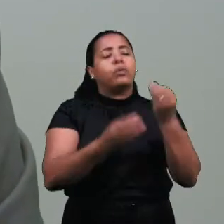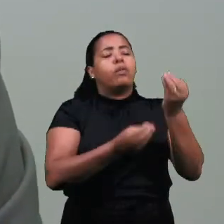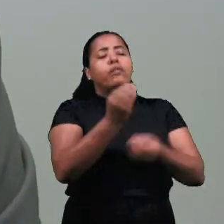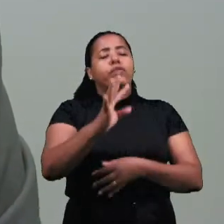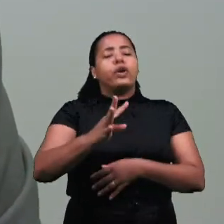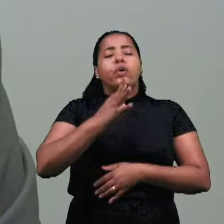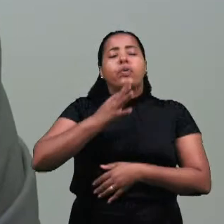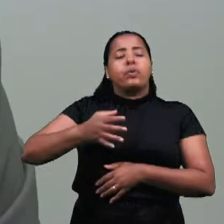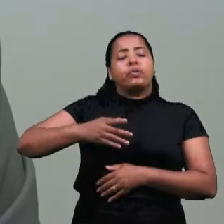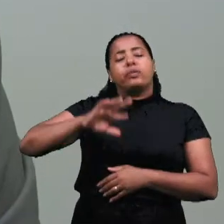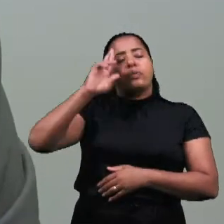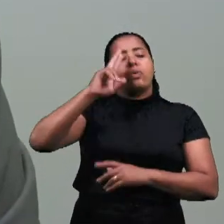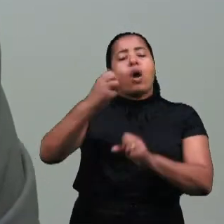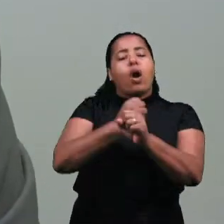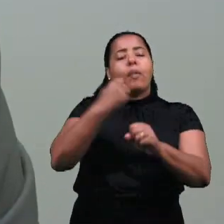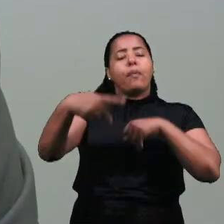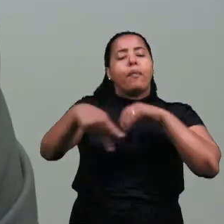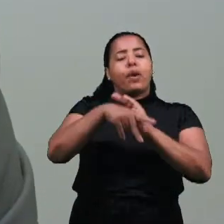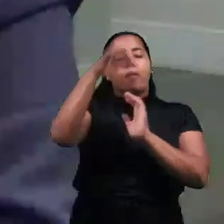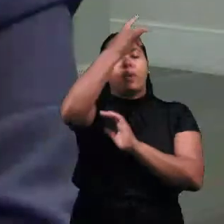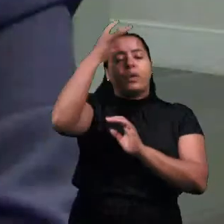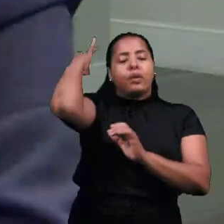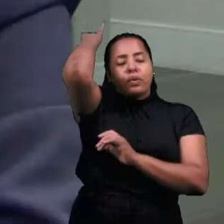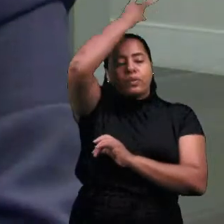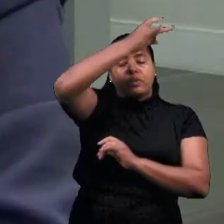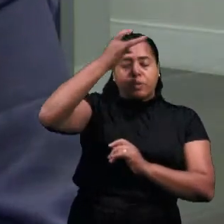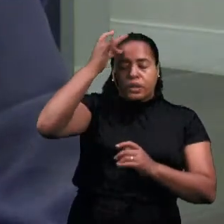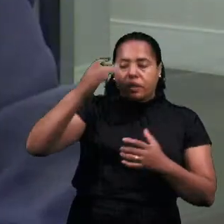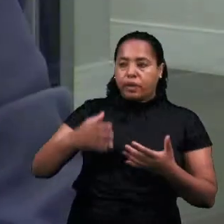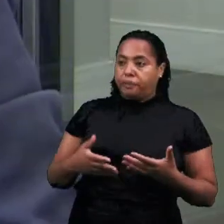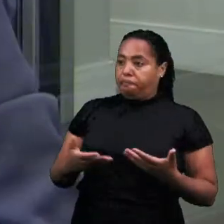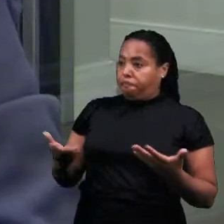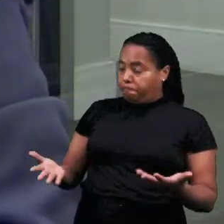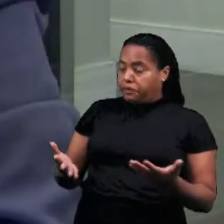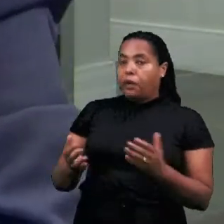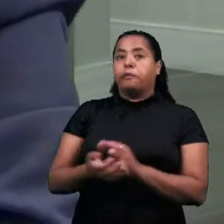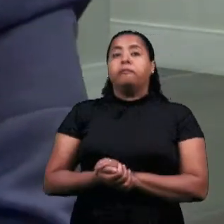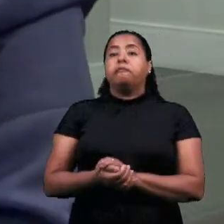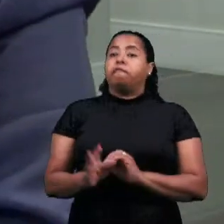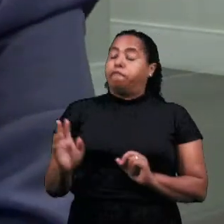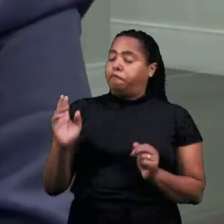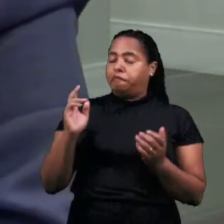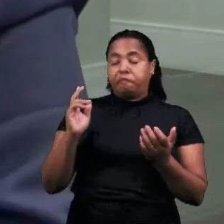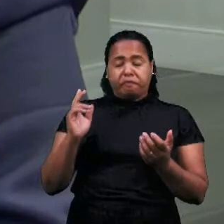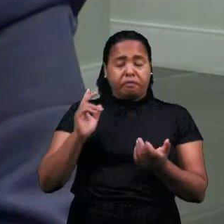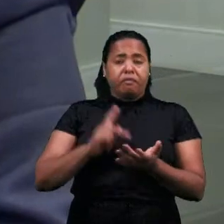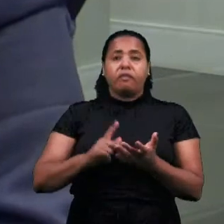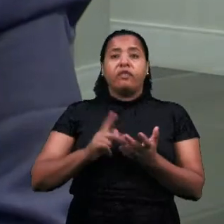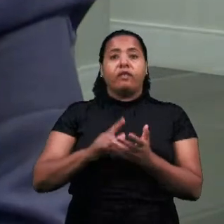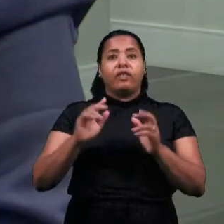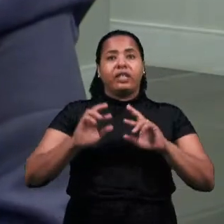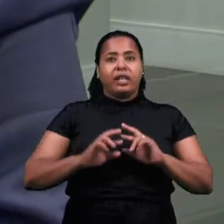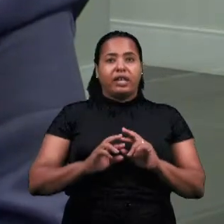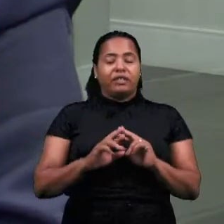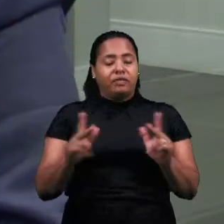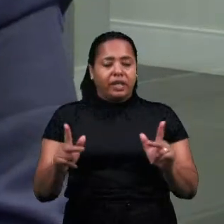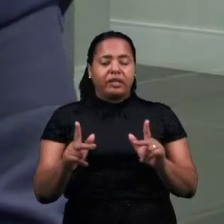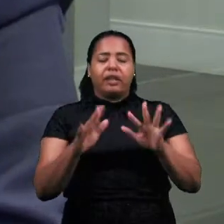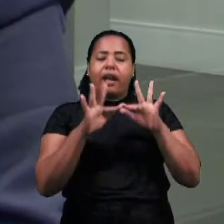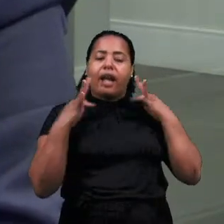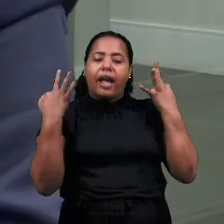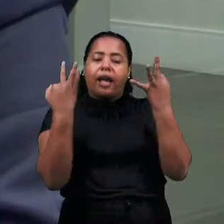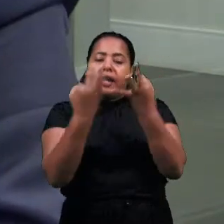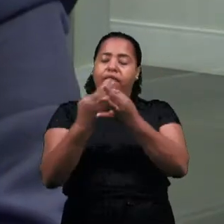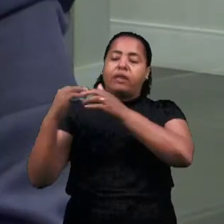desta obra do Espírito Santo? Na verdade, é muito ao contrário disso. A família da onde eu